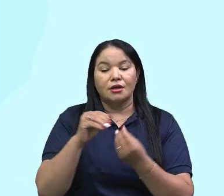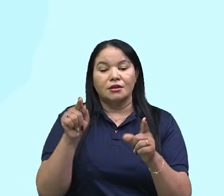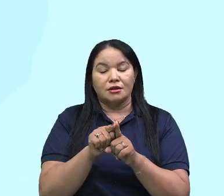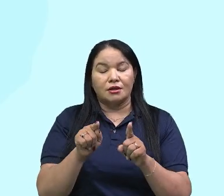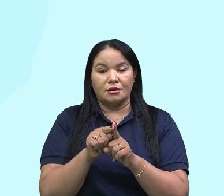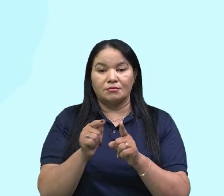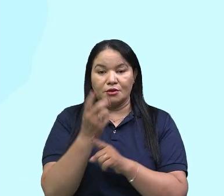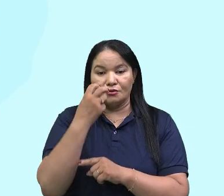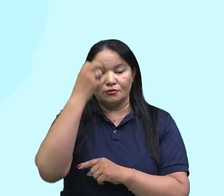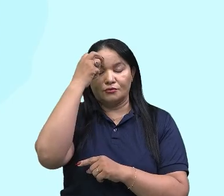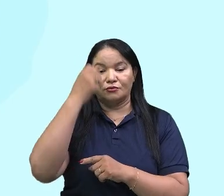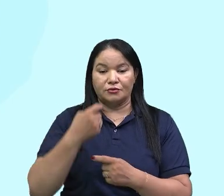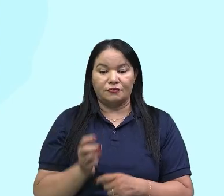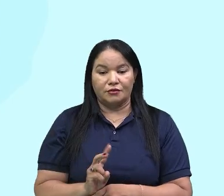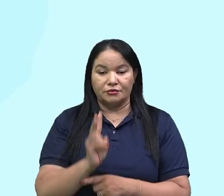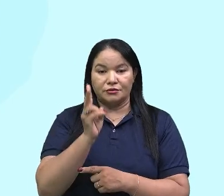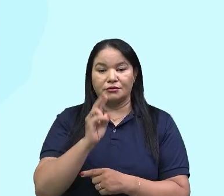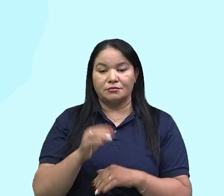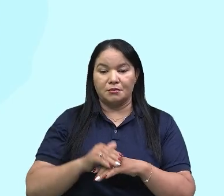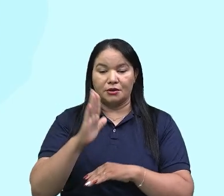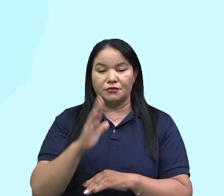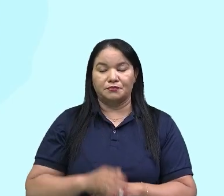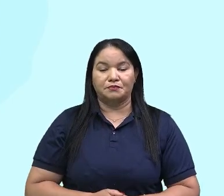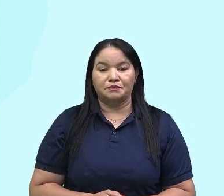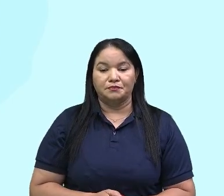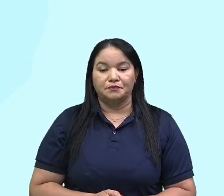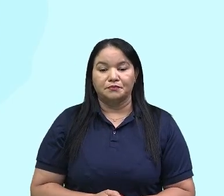diversidade cultural do país.